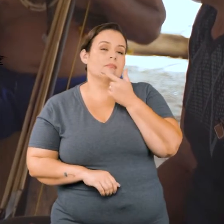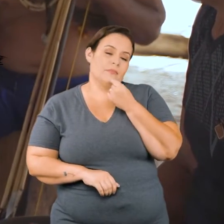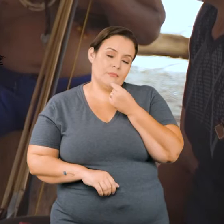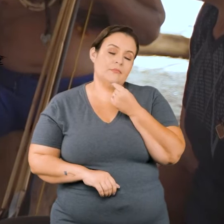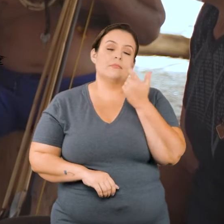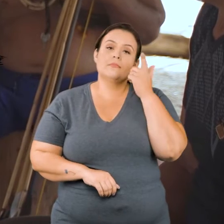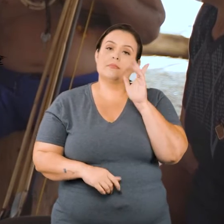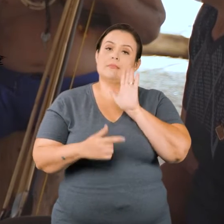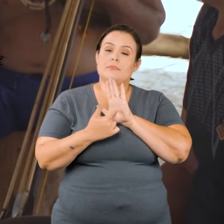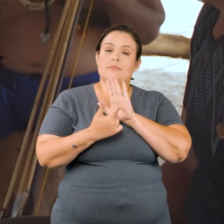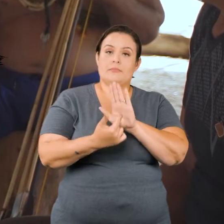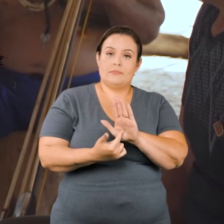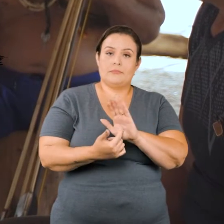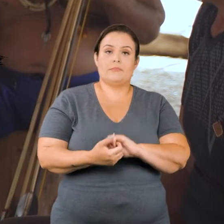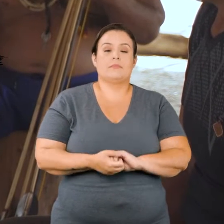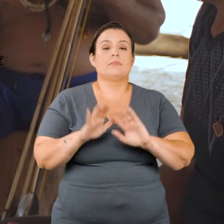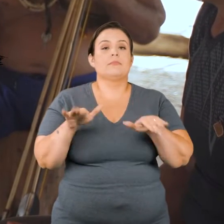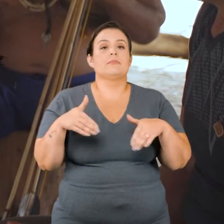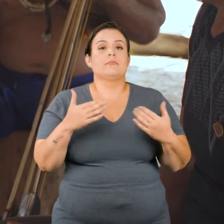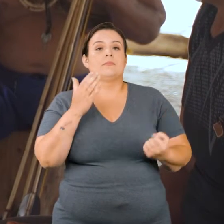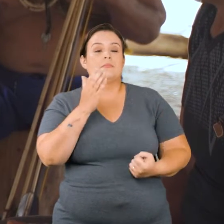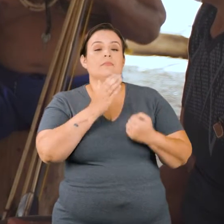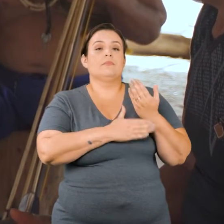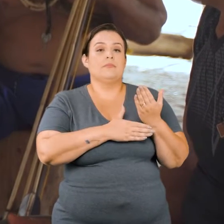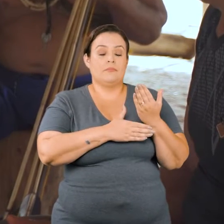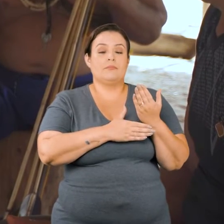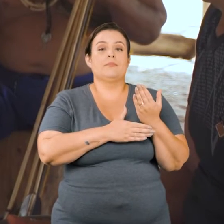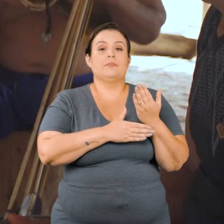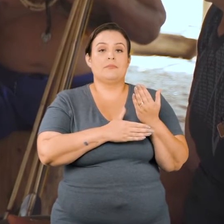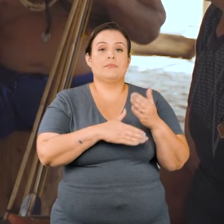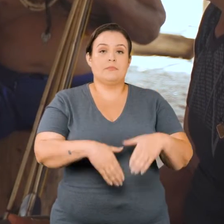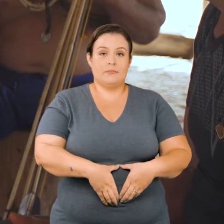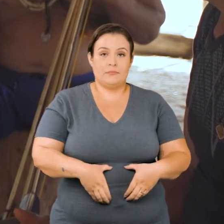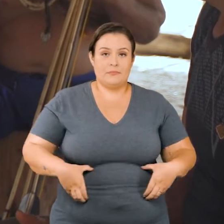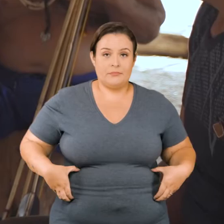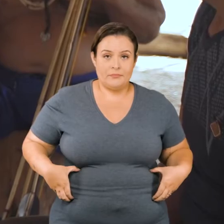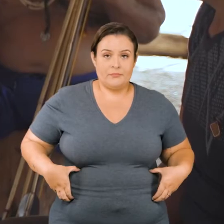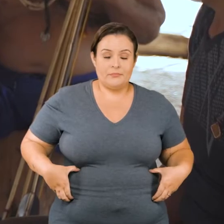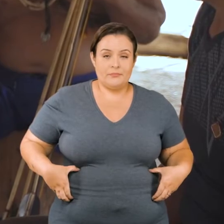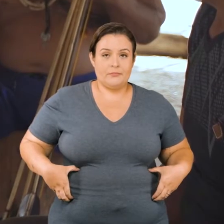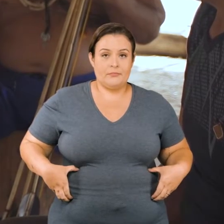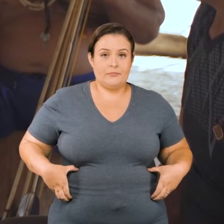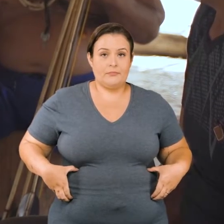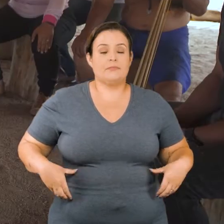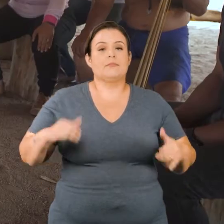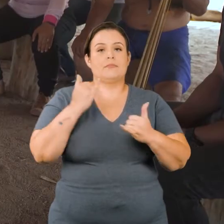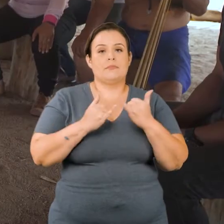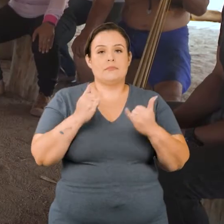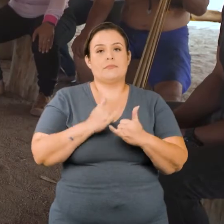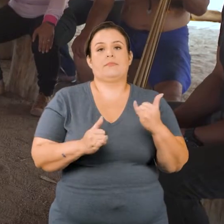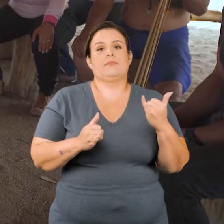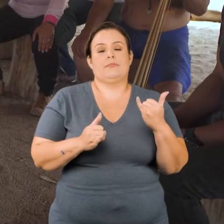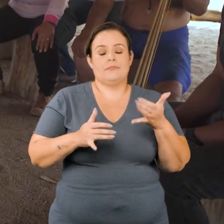tanta menina, qual que é a origem, né, do Cinta Larga.